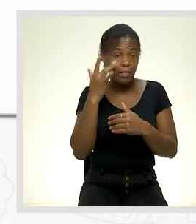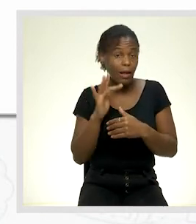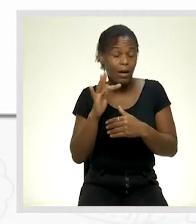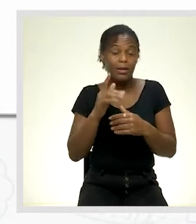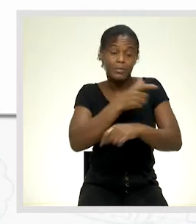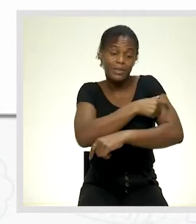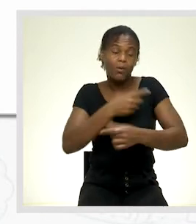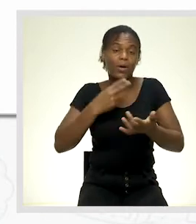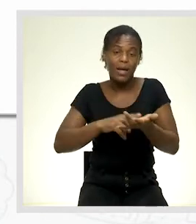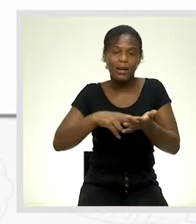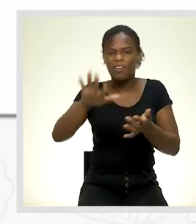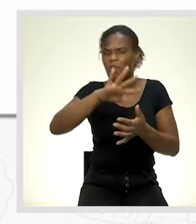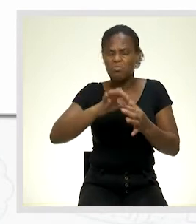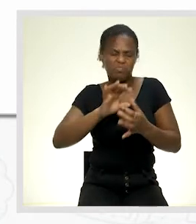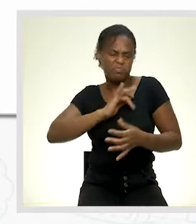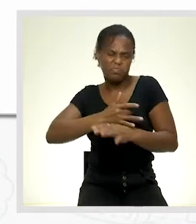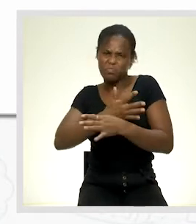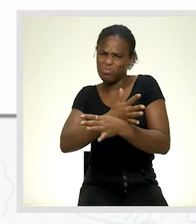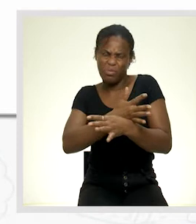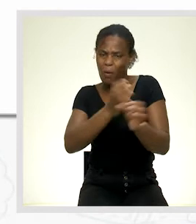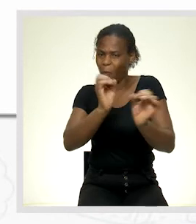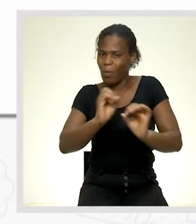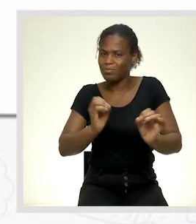representar o real de forma desapaixonada.